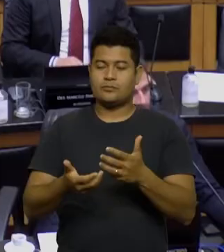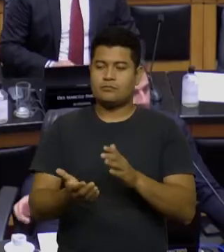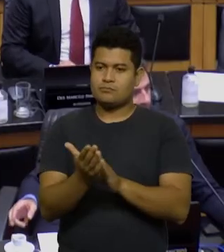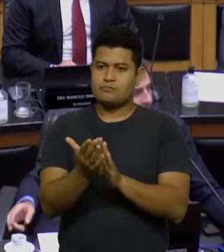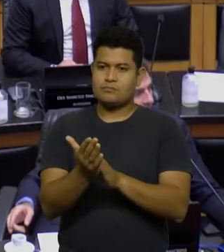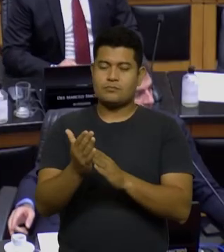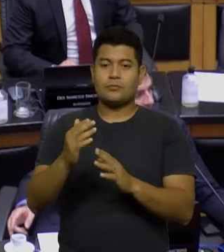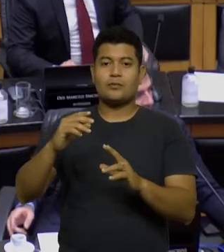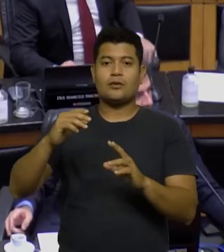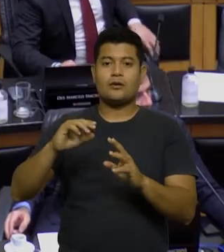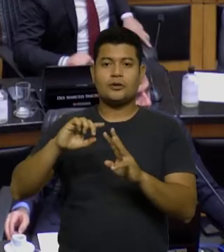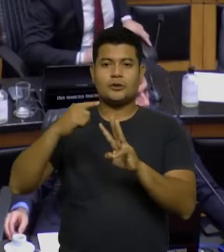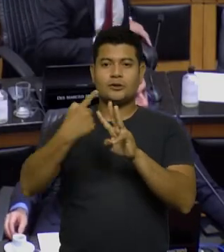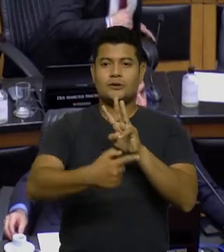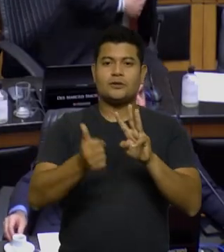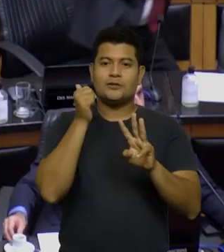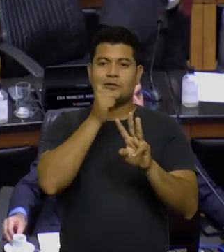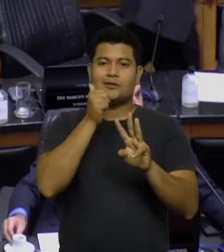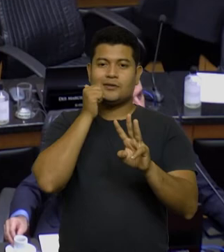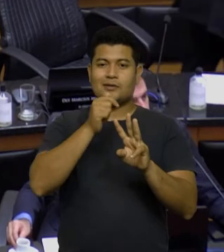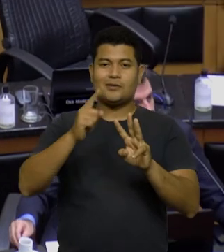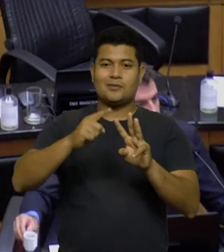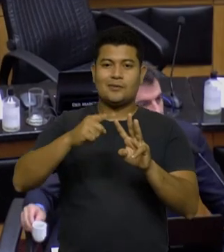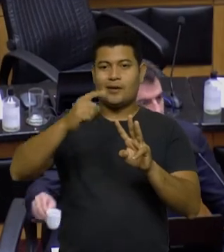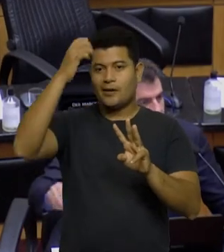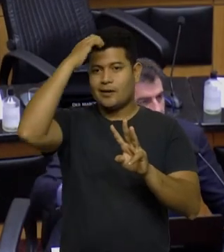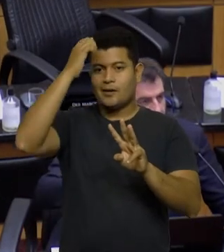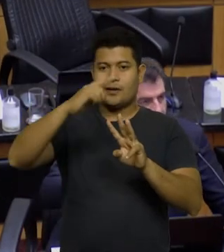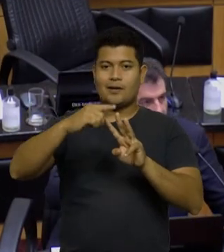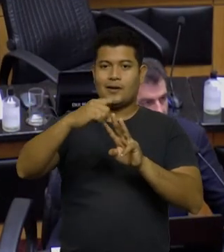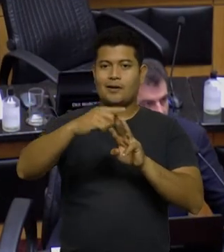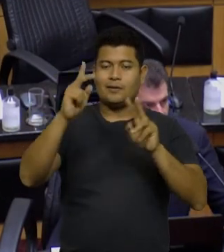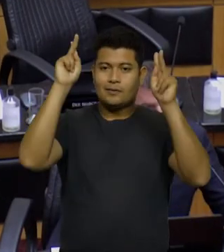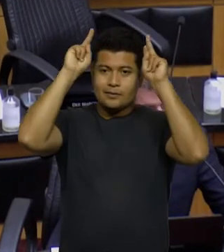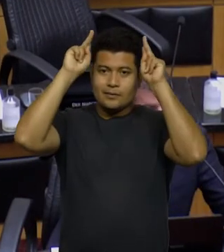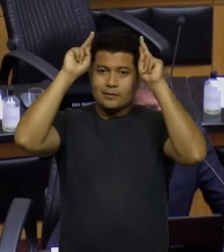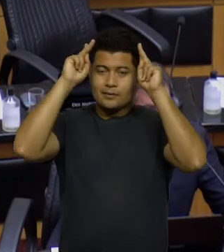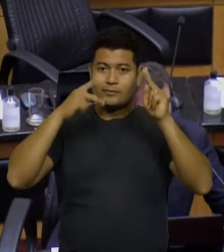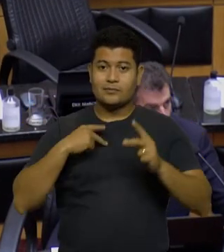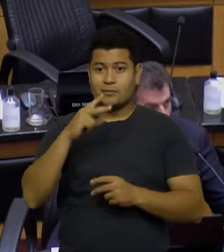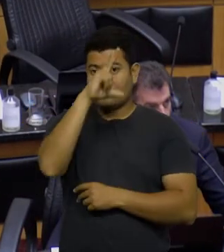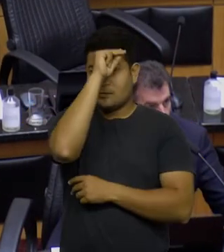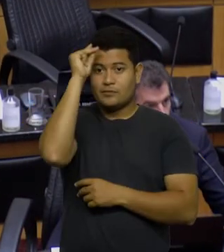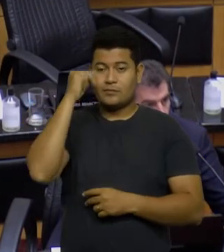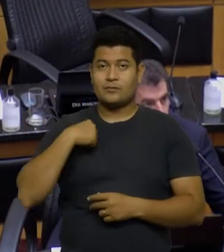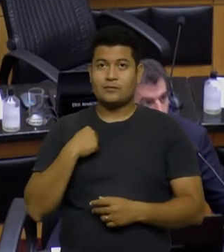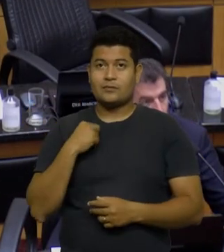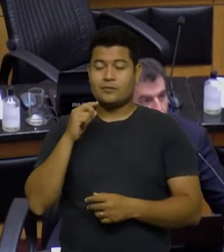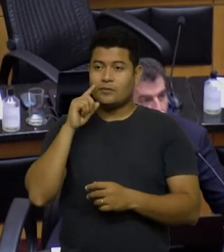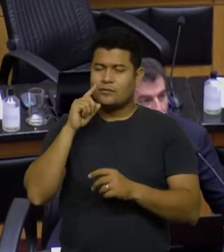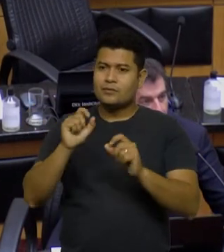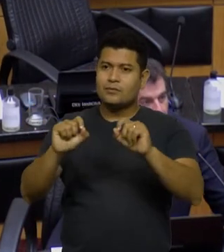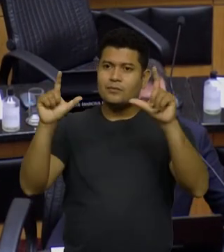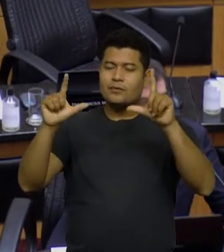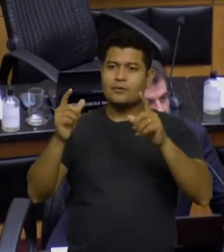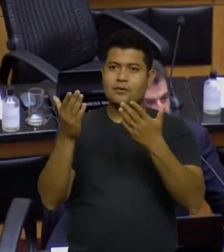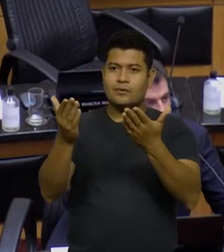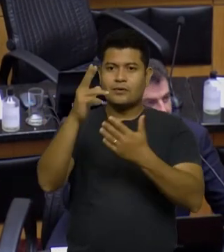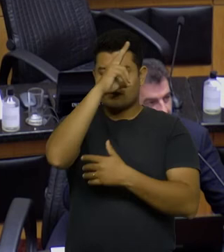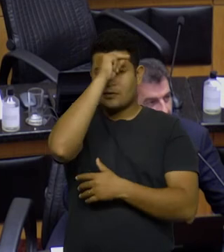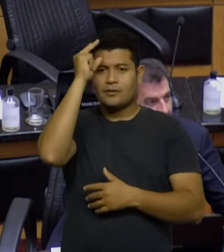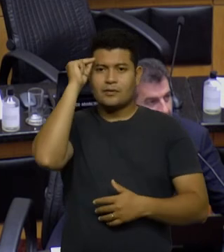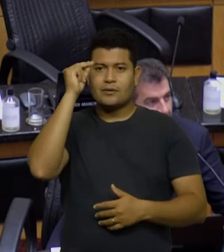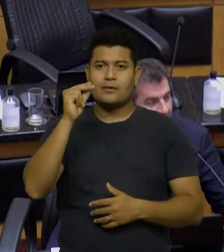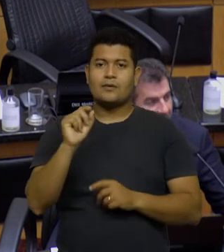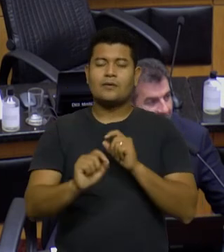princesas, e desejar boa sorte, como também ao prefeito. A única coisa que me chamou a atenção, olhando assim para o prefeito,